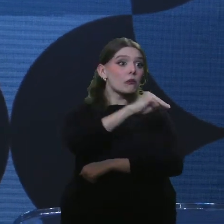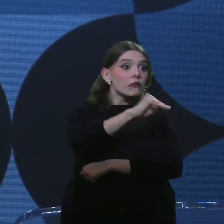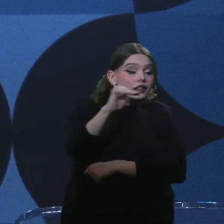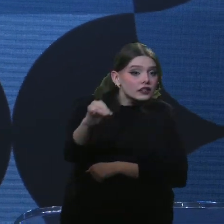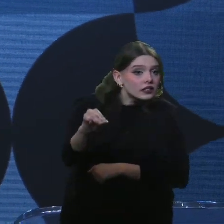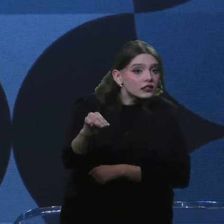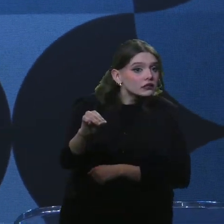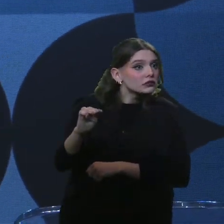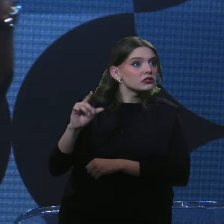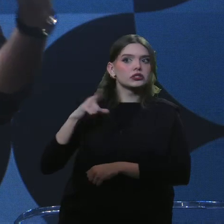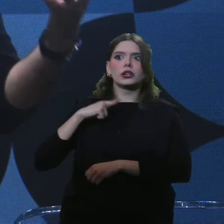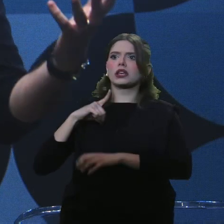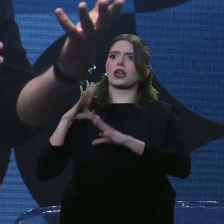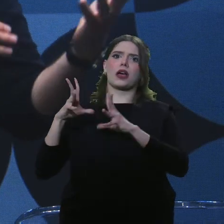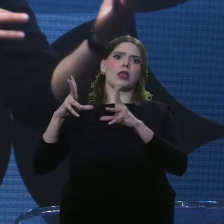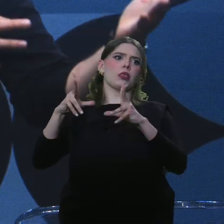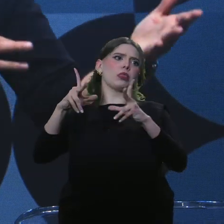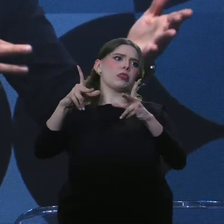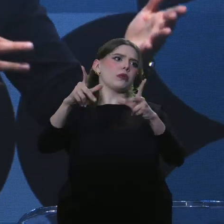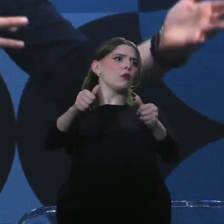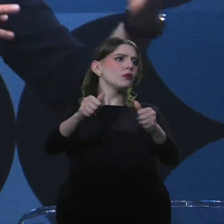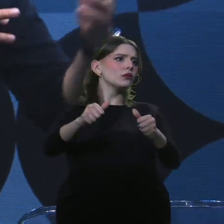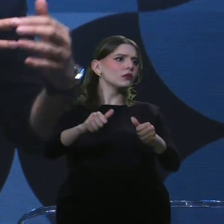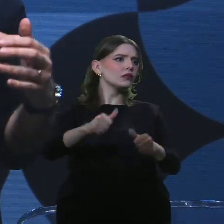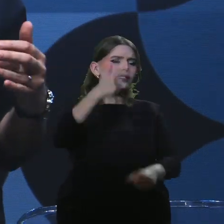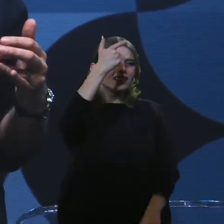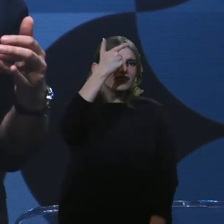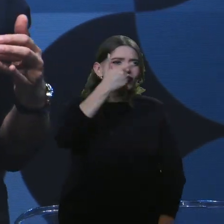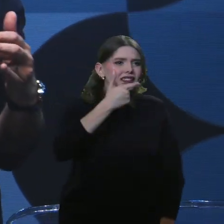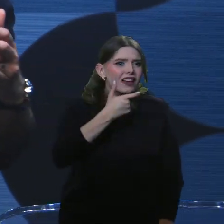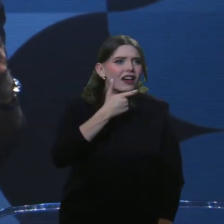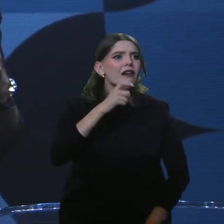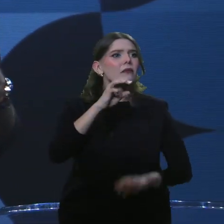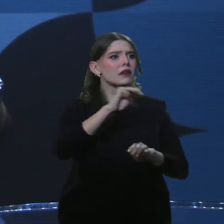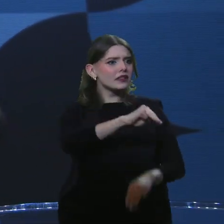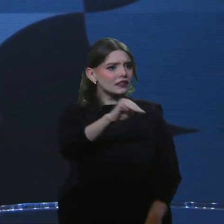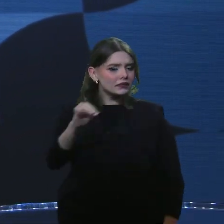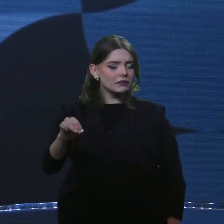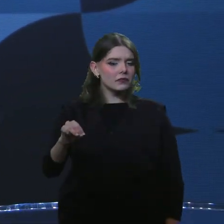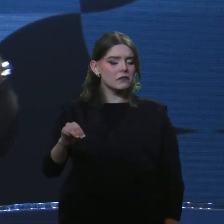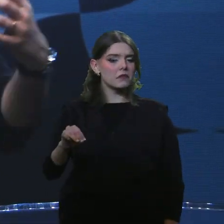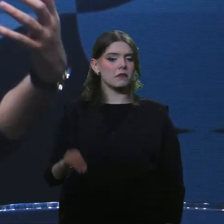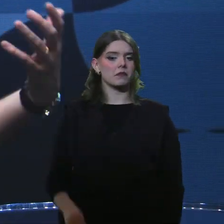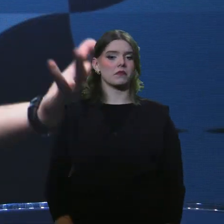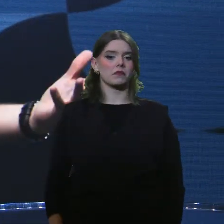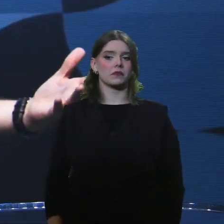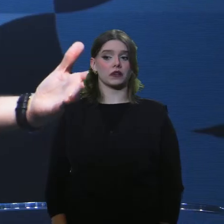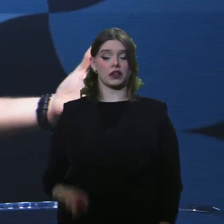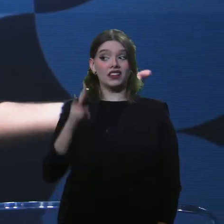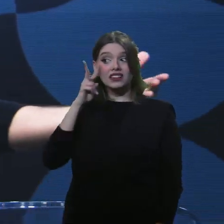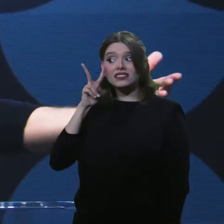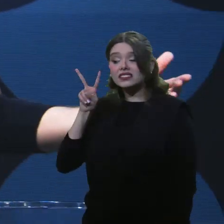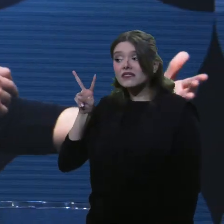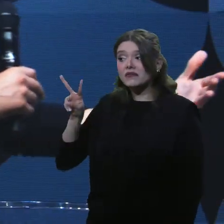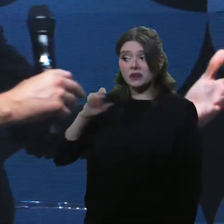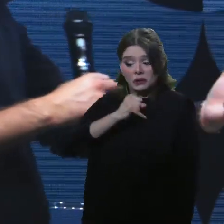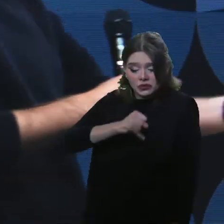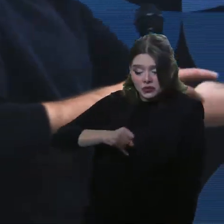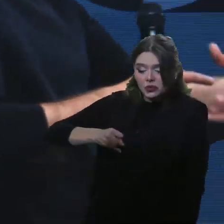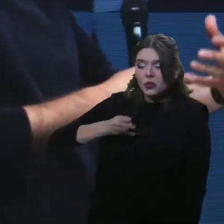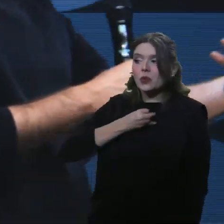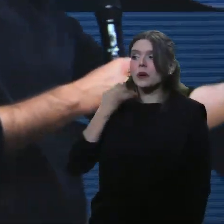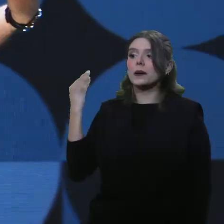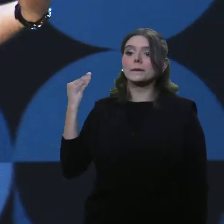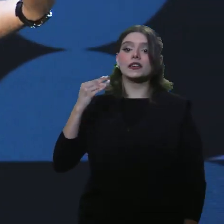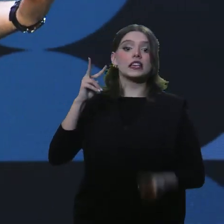o Messias. Ele era a lógica para ser o Messias naquele tempo. Eles olhavam para João Batista e